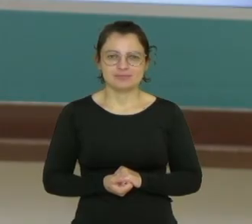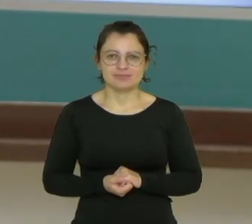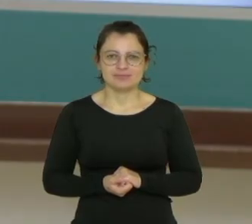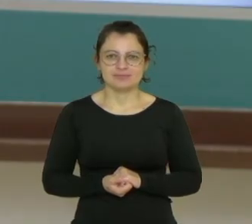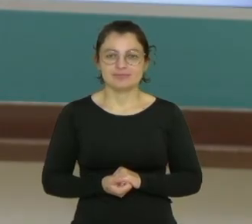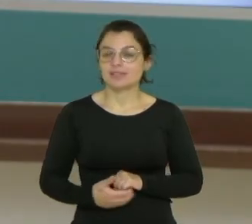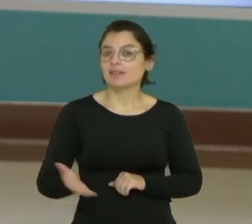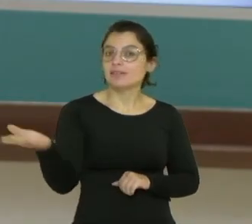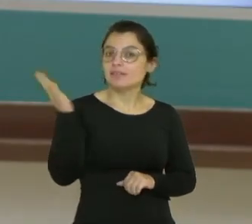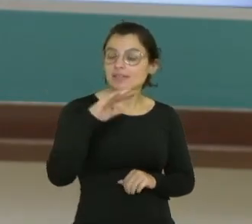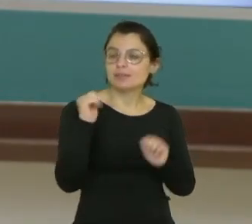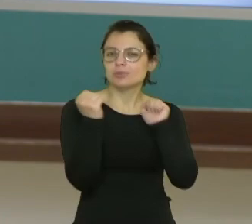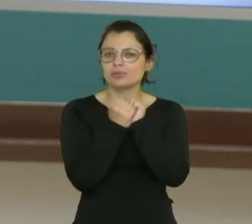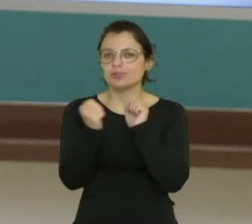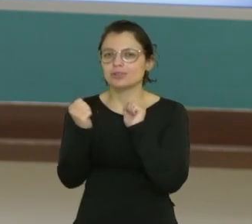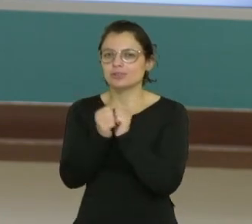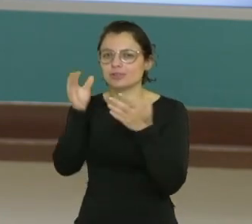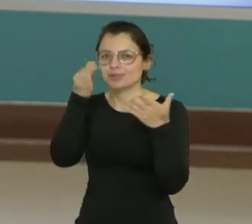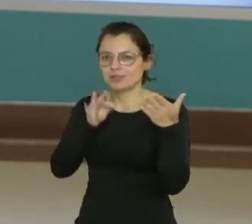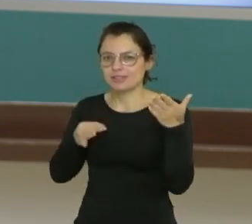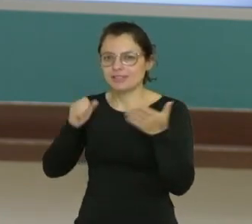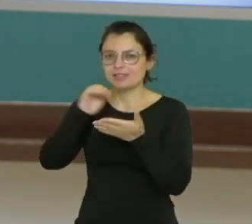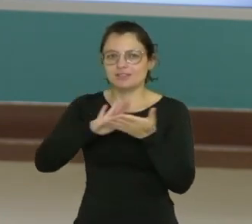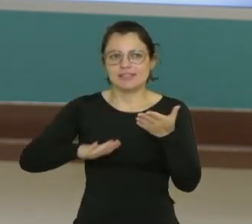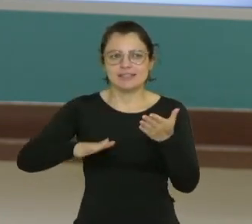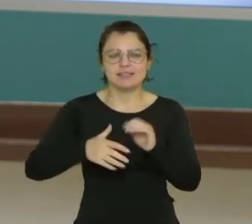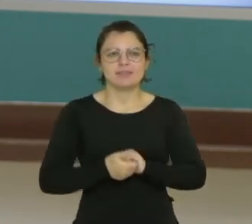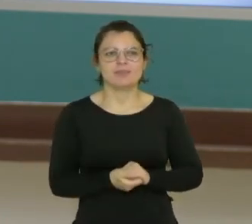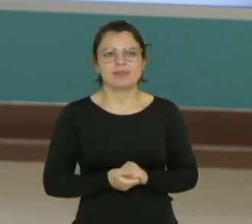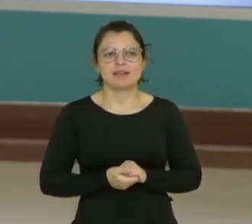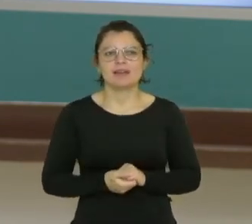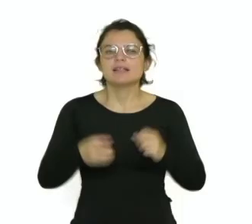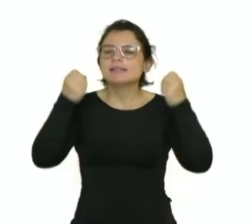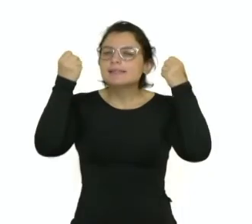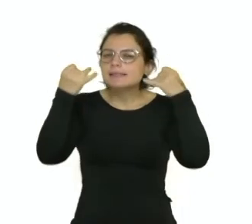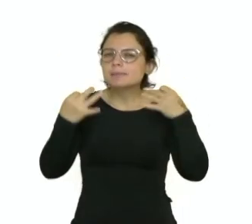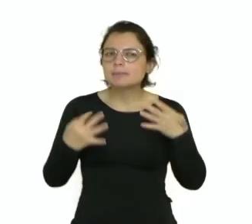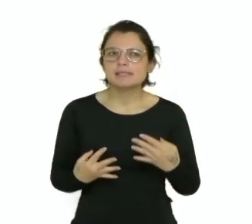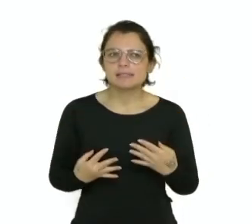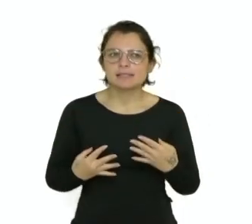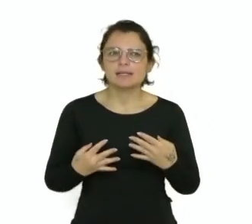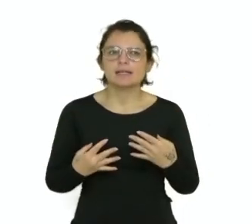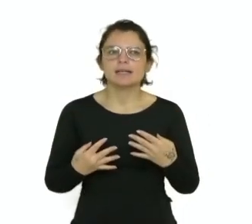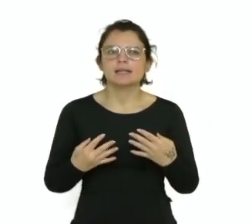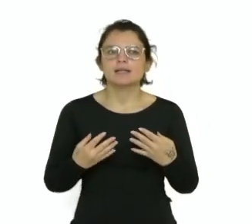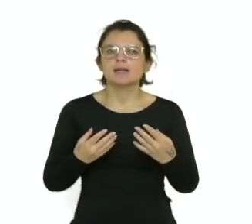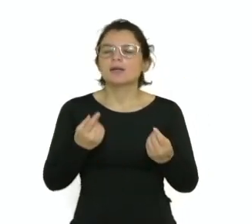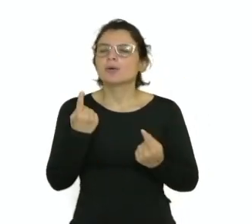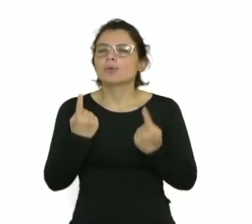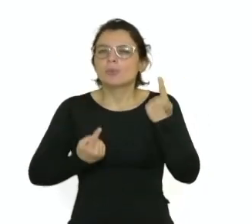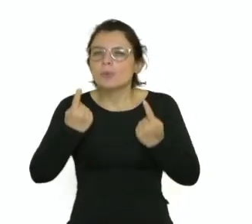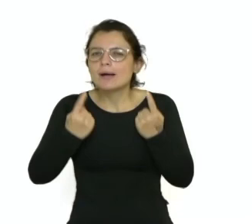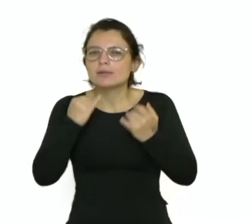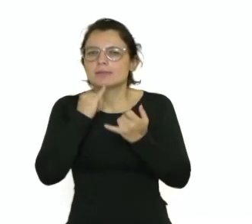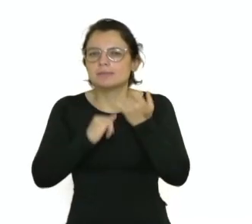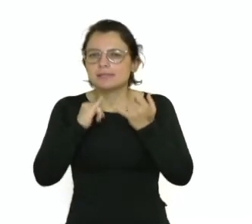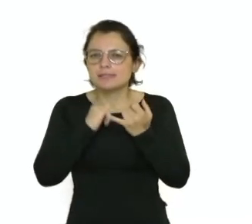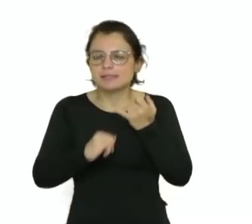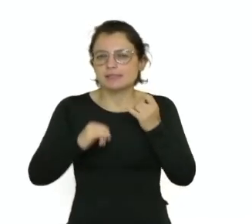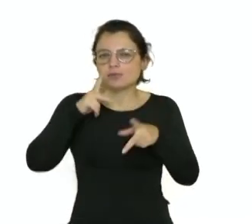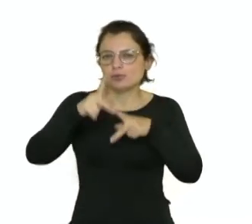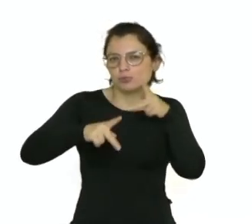Vamos então fazer a correção da nossa atividade? Fale sobre as semelhanças entre os grupos